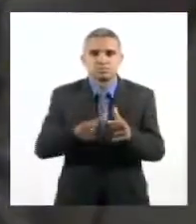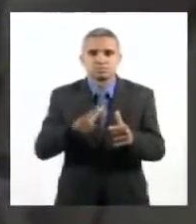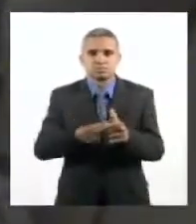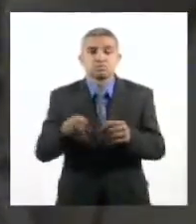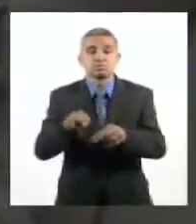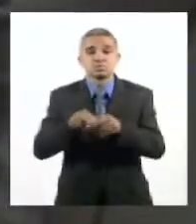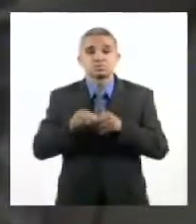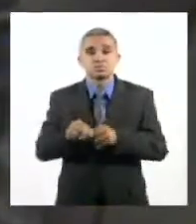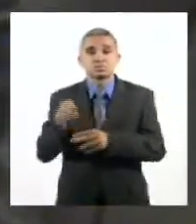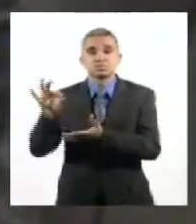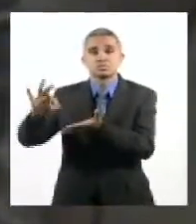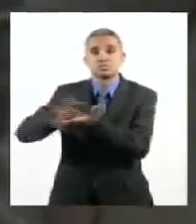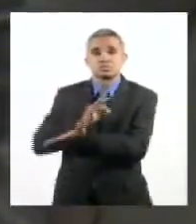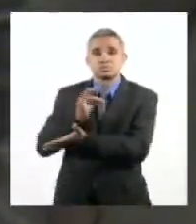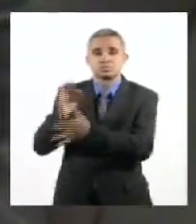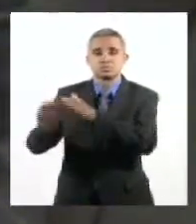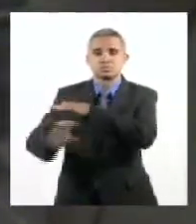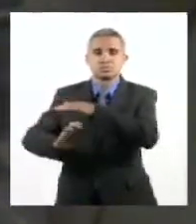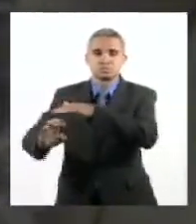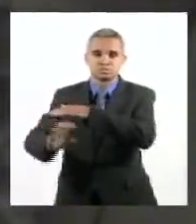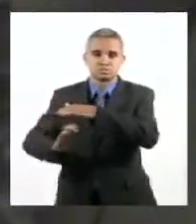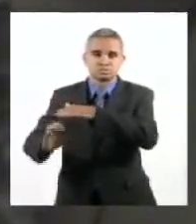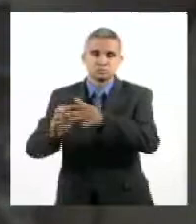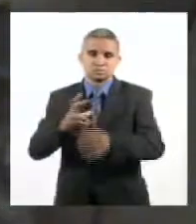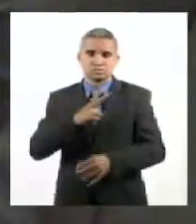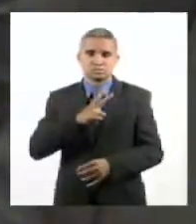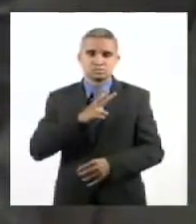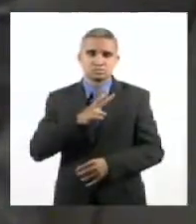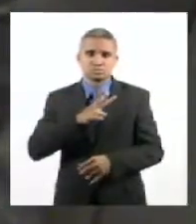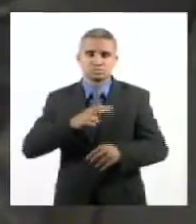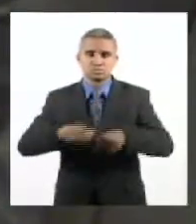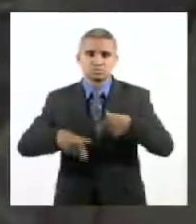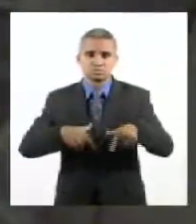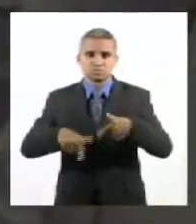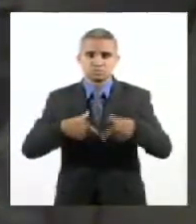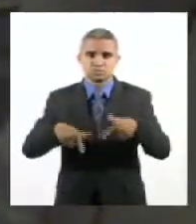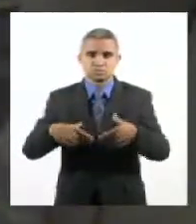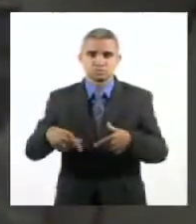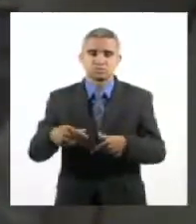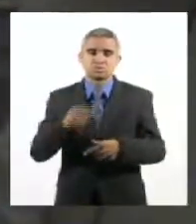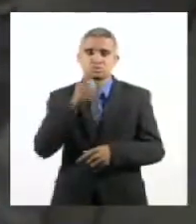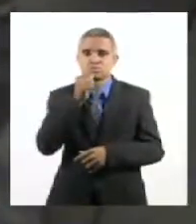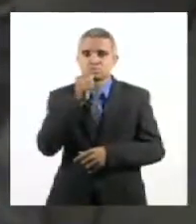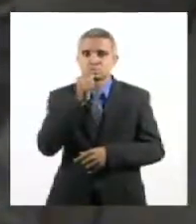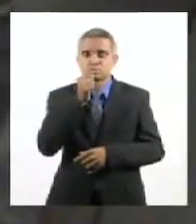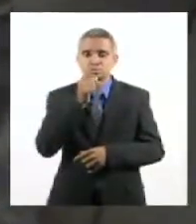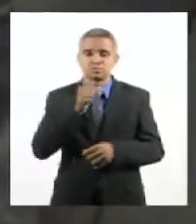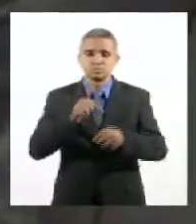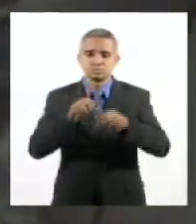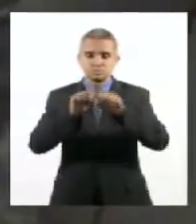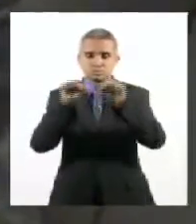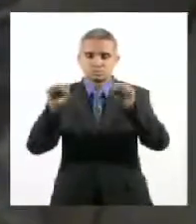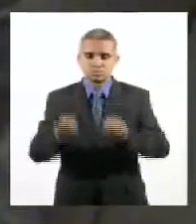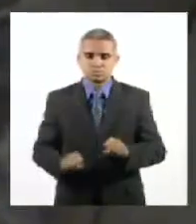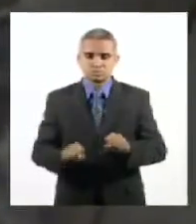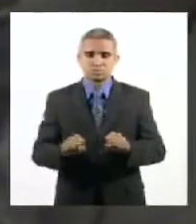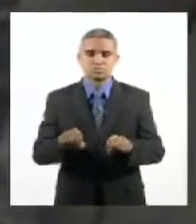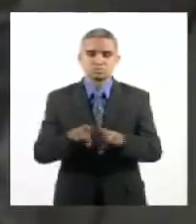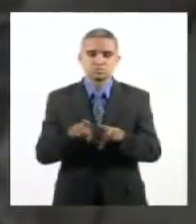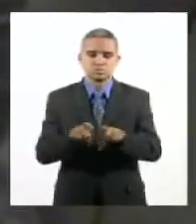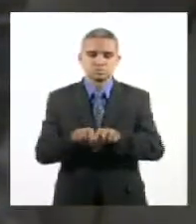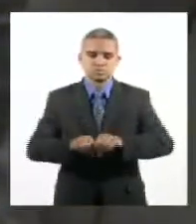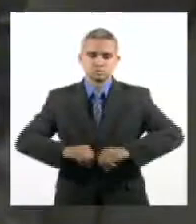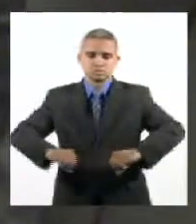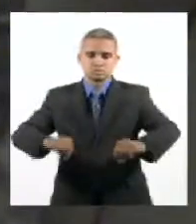iniciativa privada o serviço de abastecimento de água e também de saneamento em